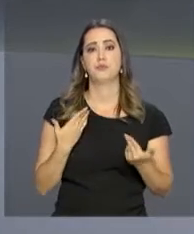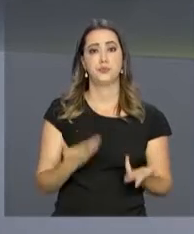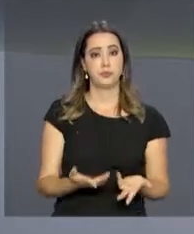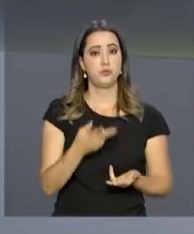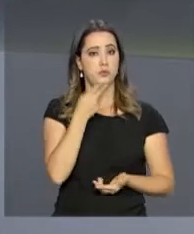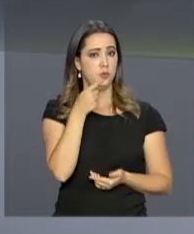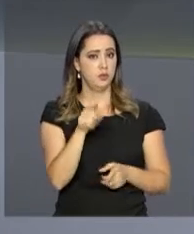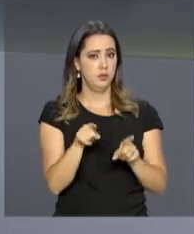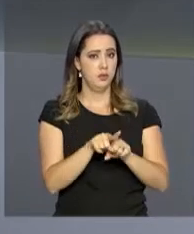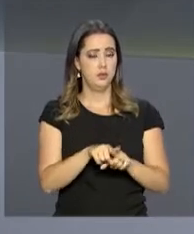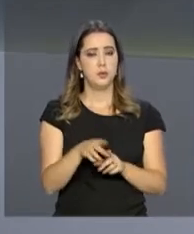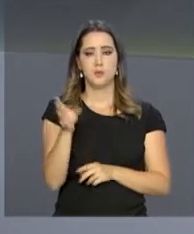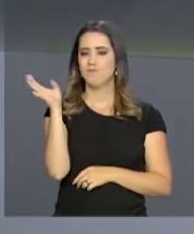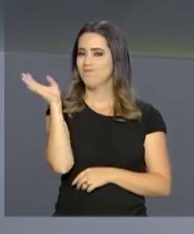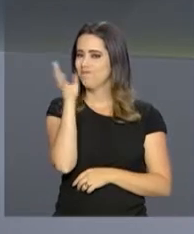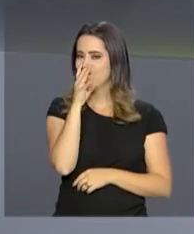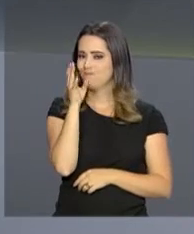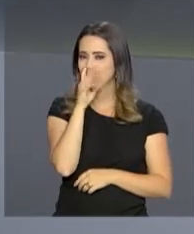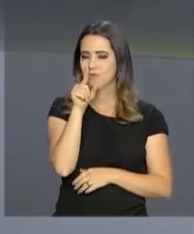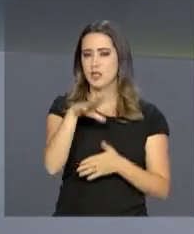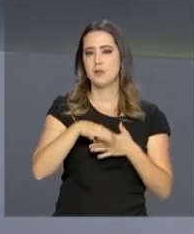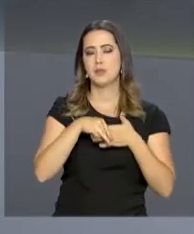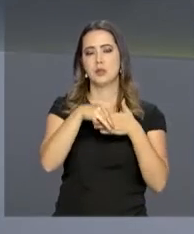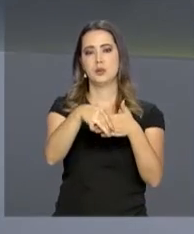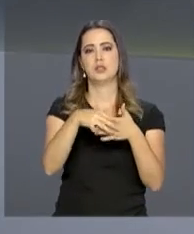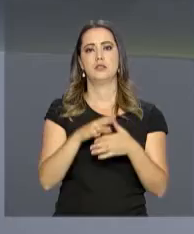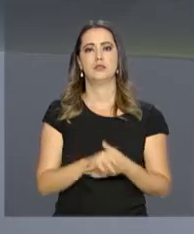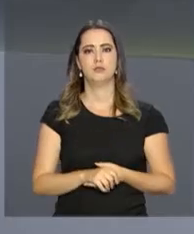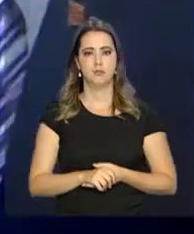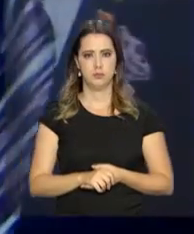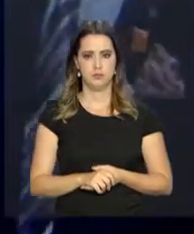Temer falou sobre a admiração que tem pelo líder africano.